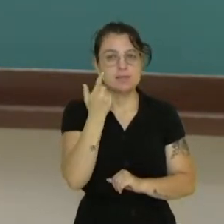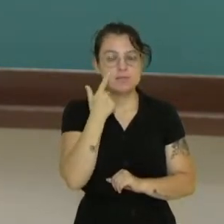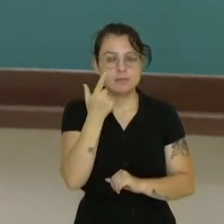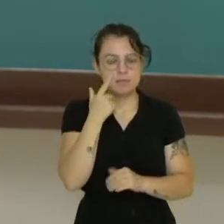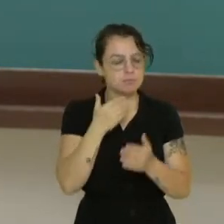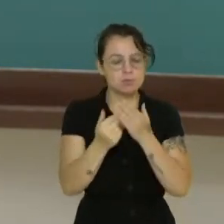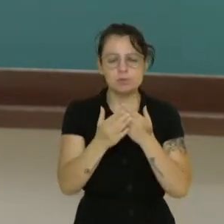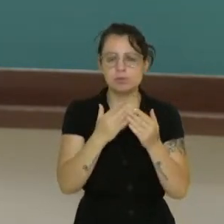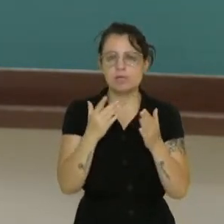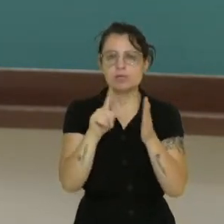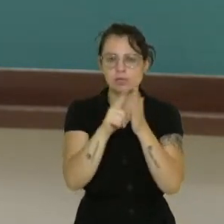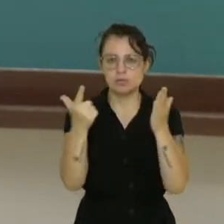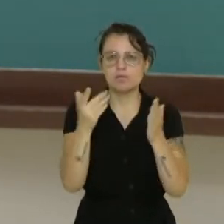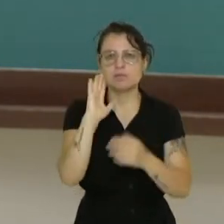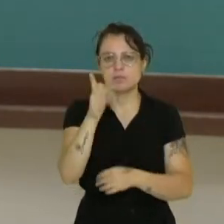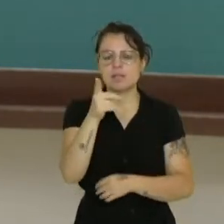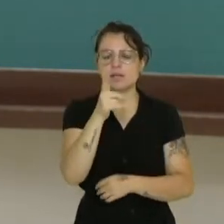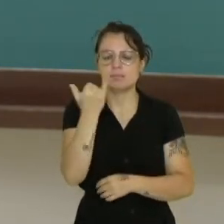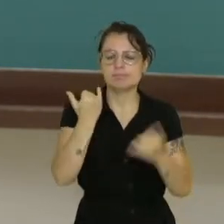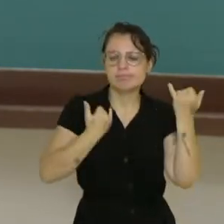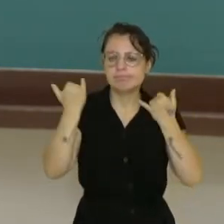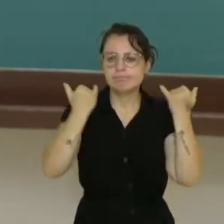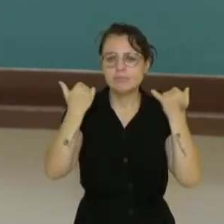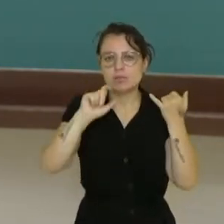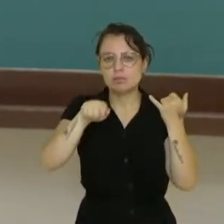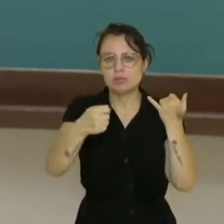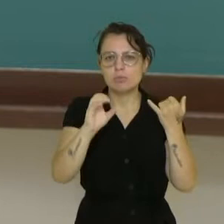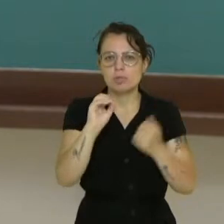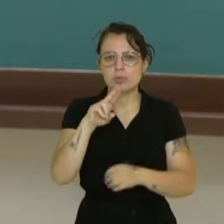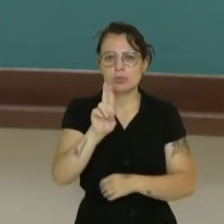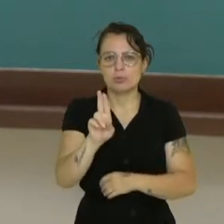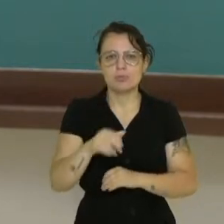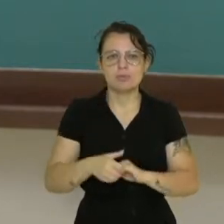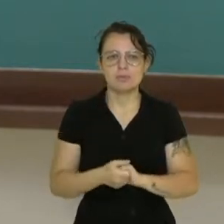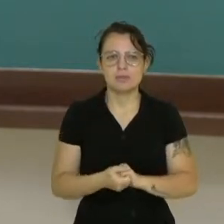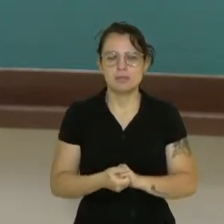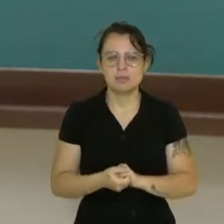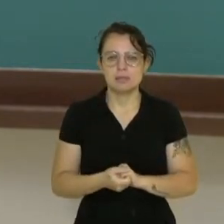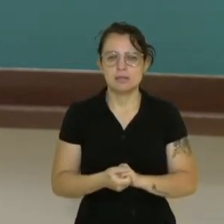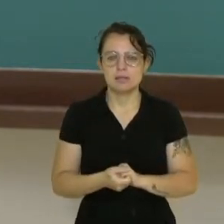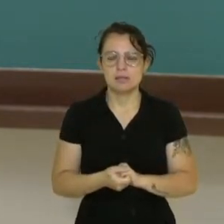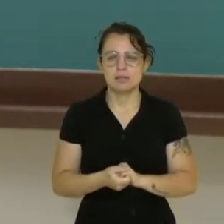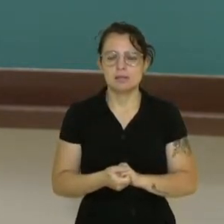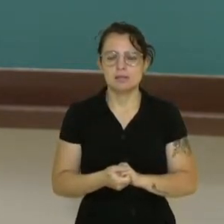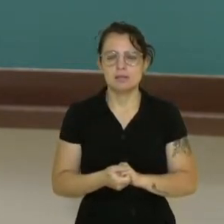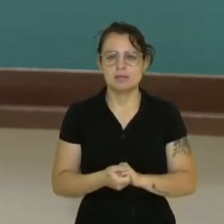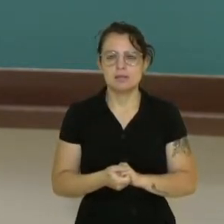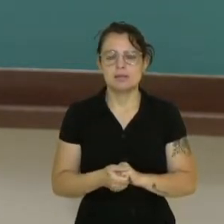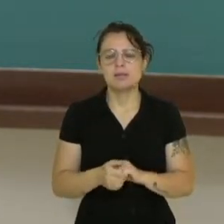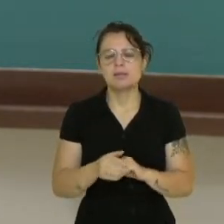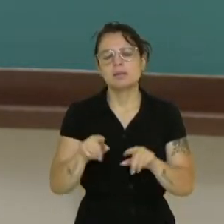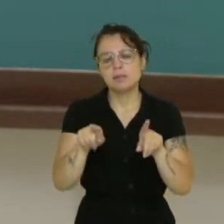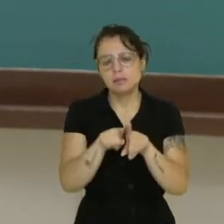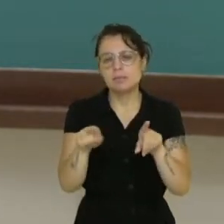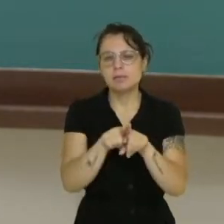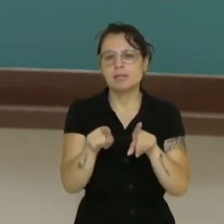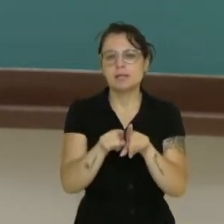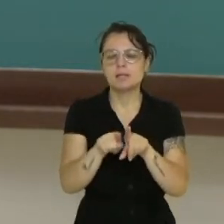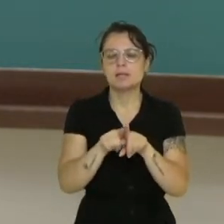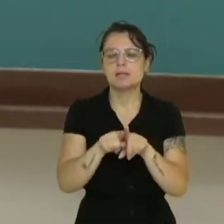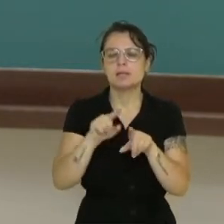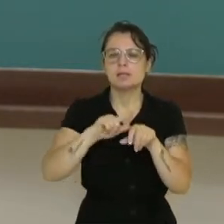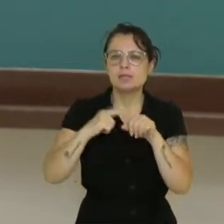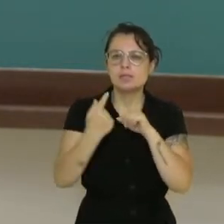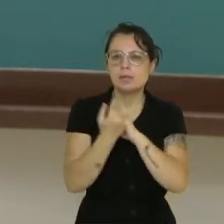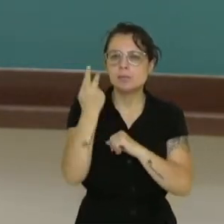qualquer jornal, vocês já devem ter ouvido falar alguma vez na ONU. Ainda mais em situações geopolíticas complicadas como